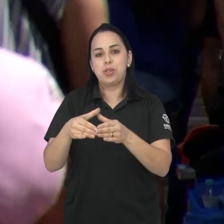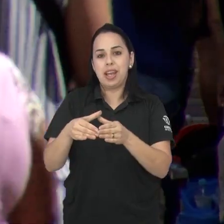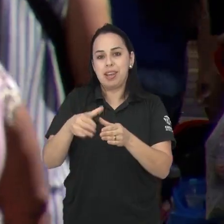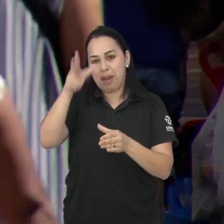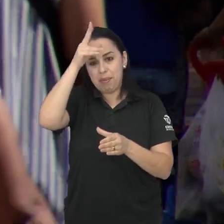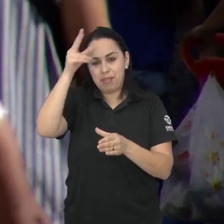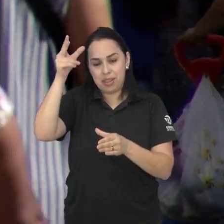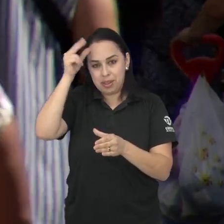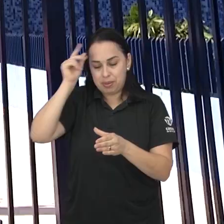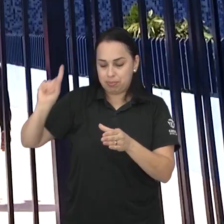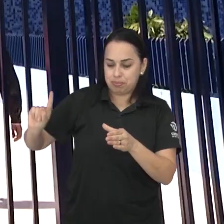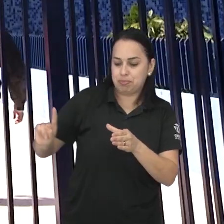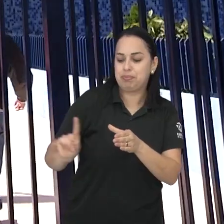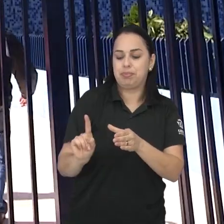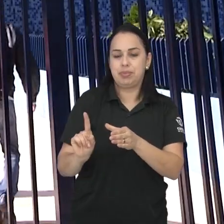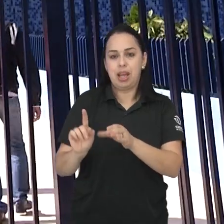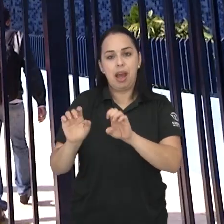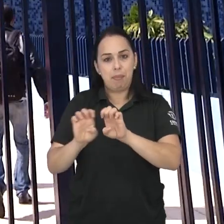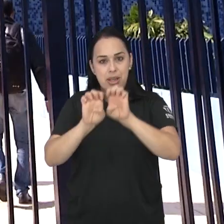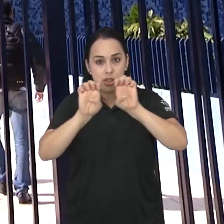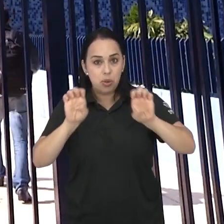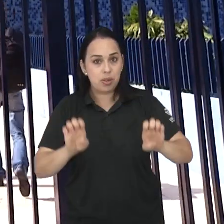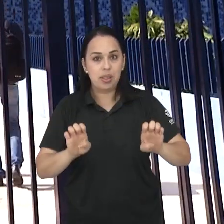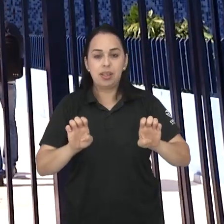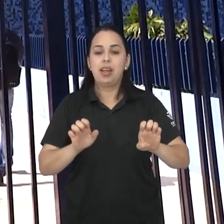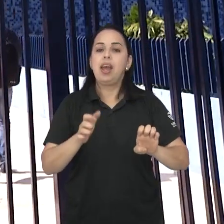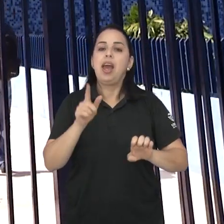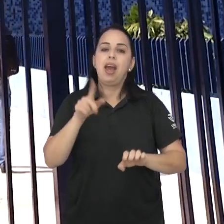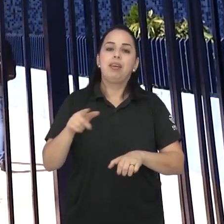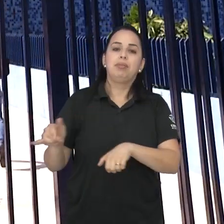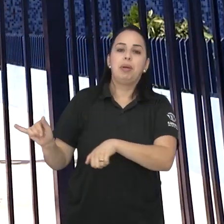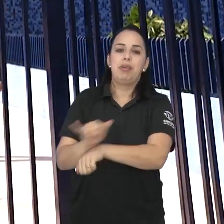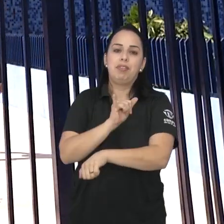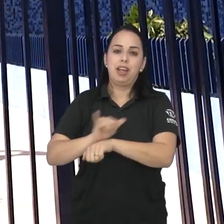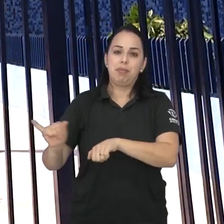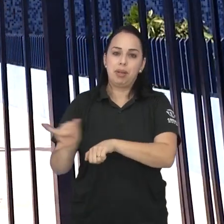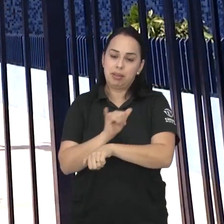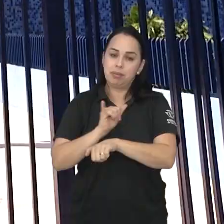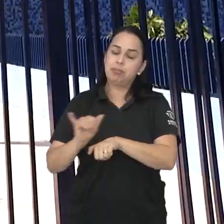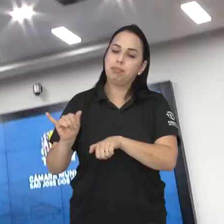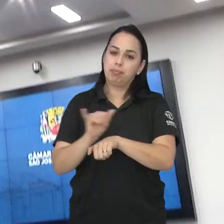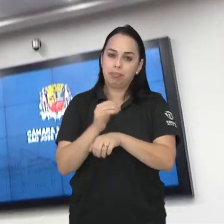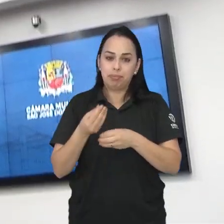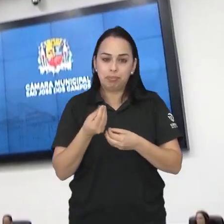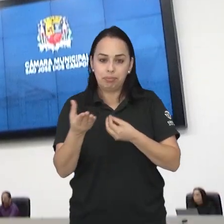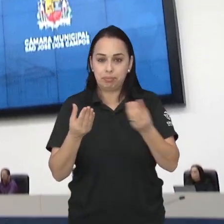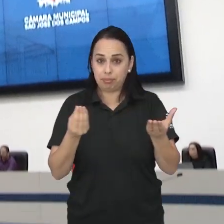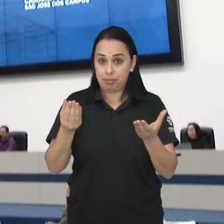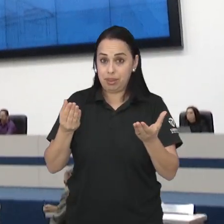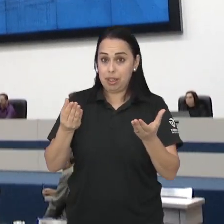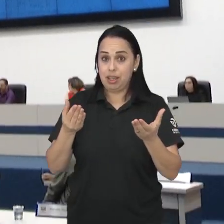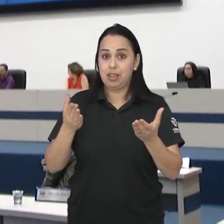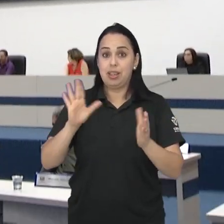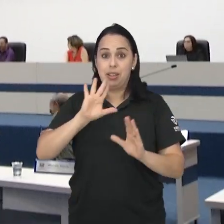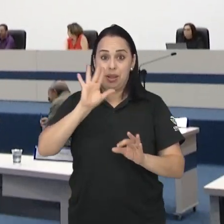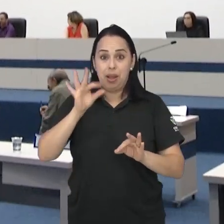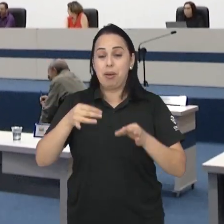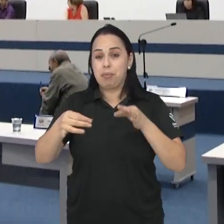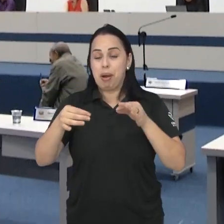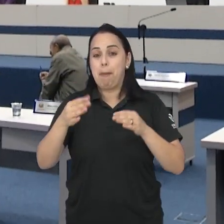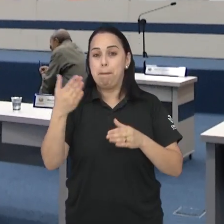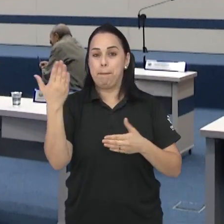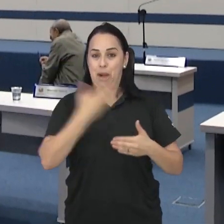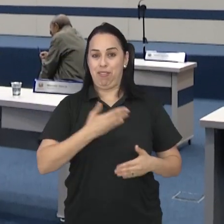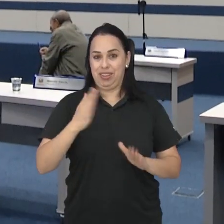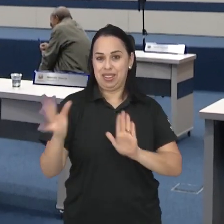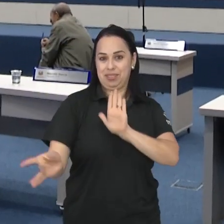conselhos municipais. Toda essa estrutura é mais uma ferramenta pública para garantir uma gestão transparente